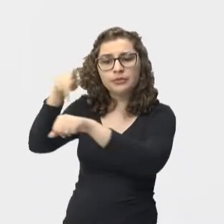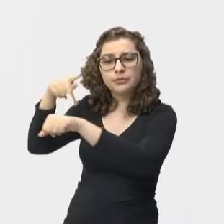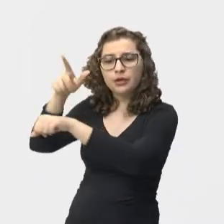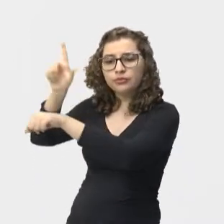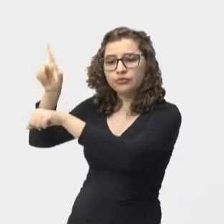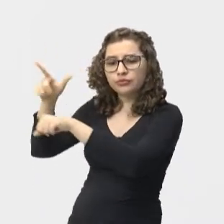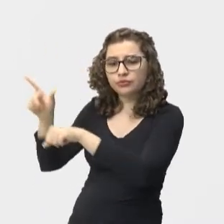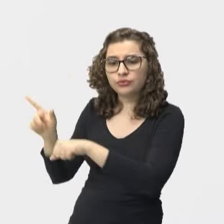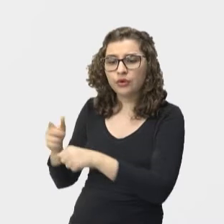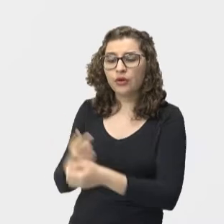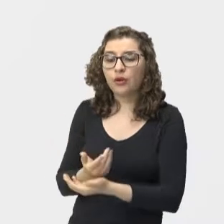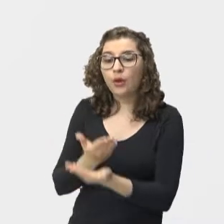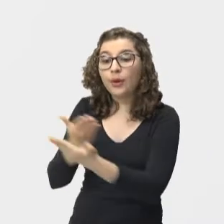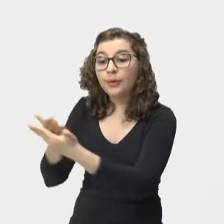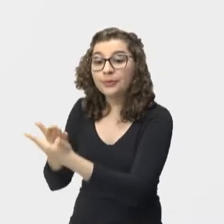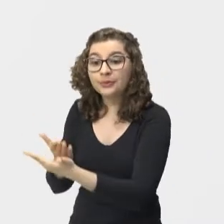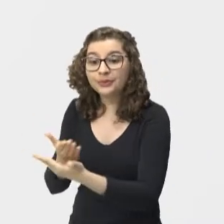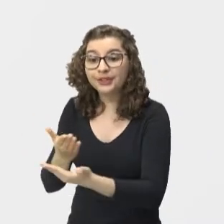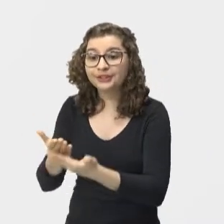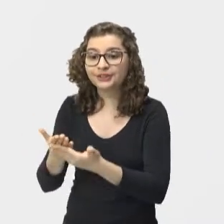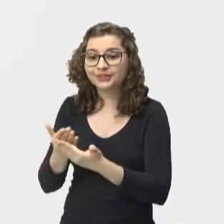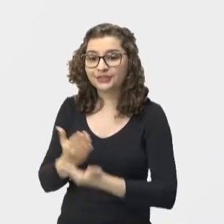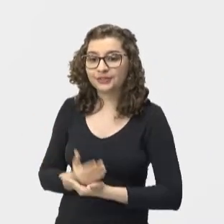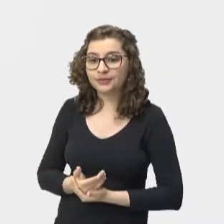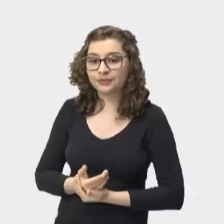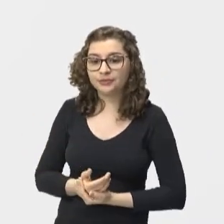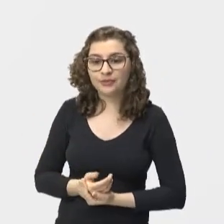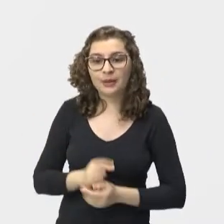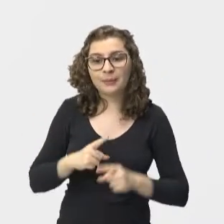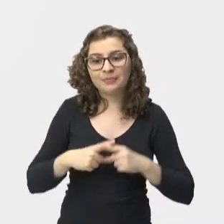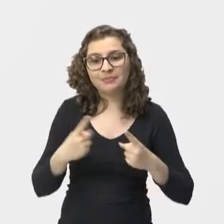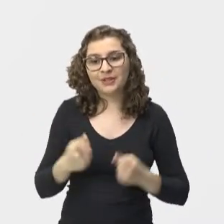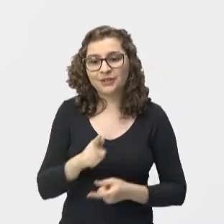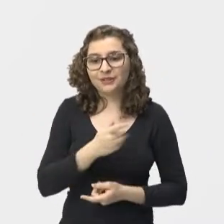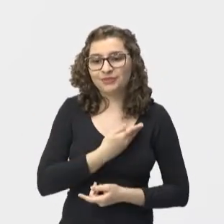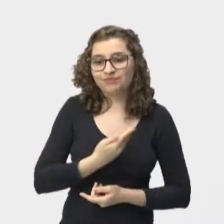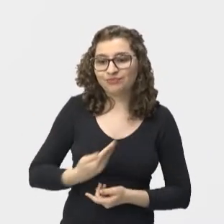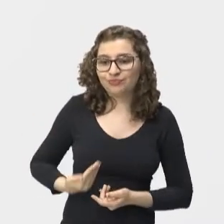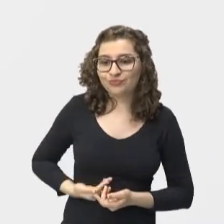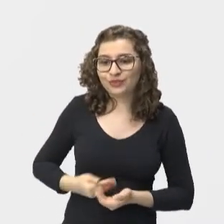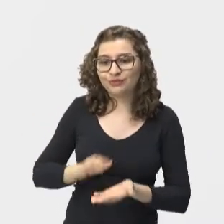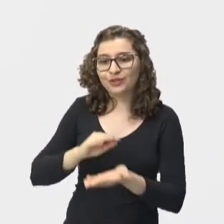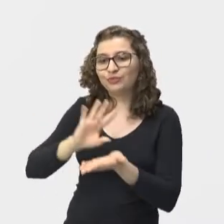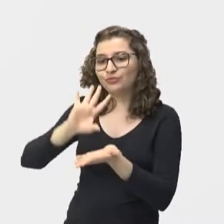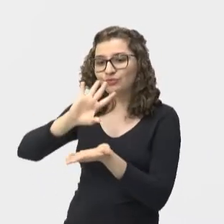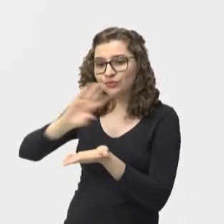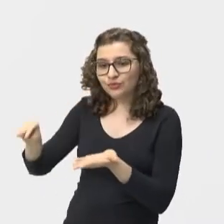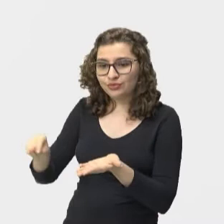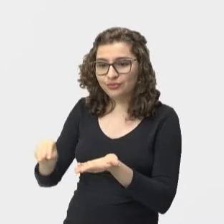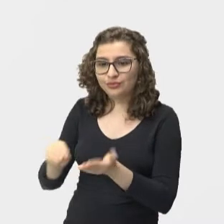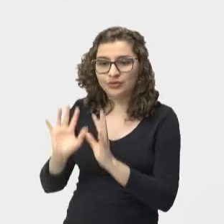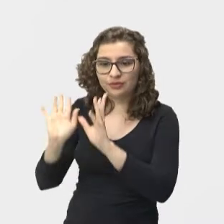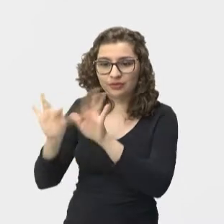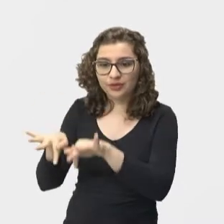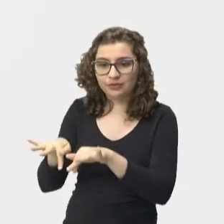outros países, né, dando bolsa, e o outro governo que entrou acabou, né, acabou com Ciência Sem